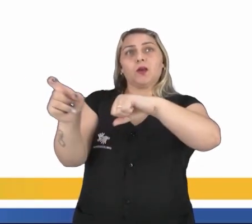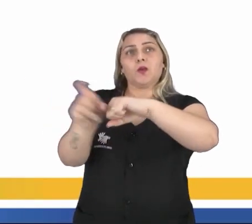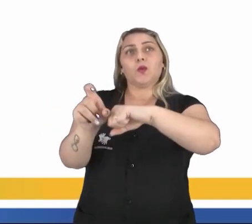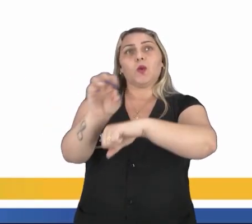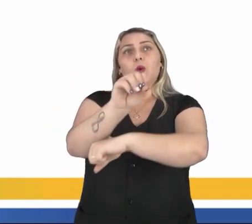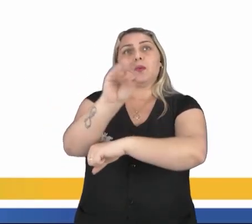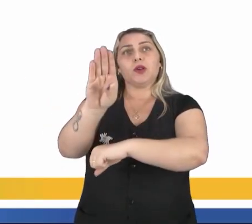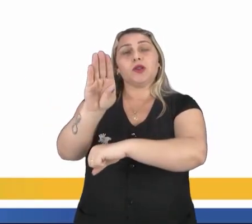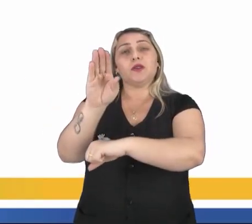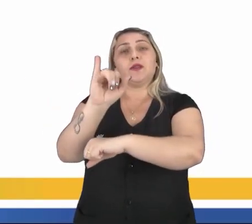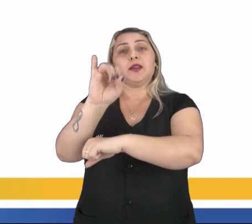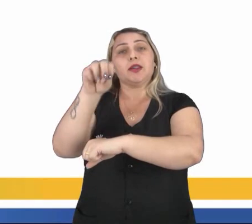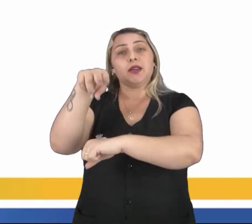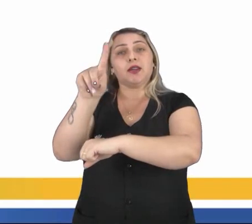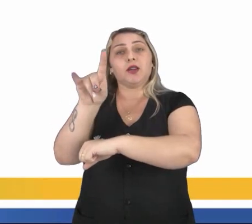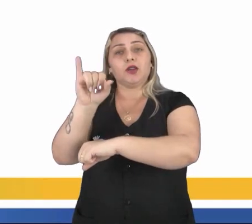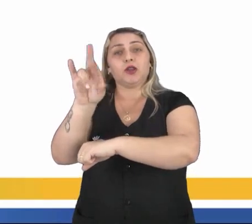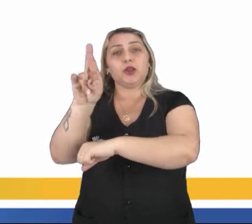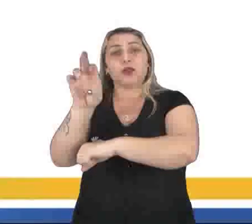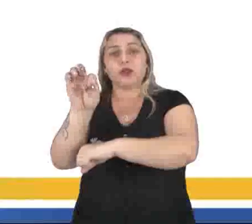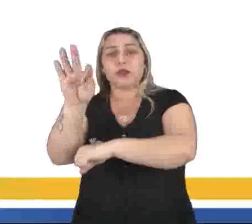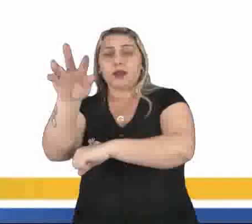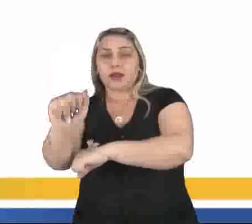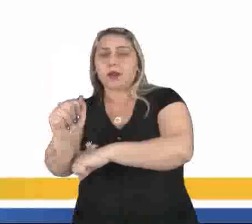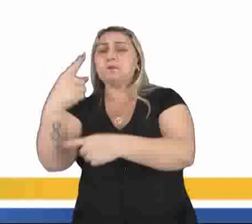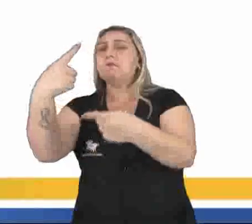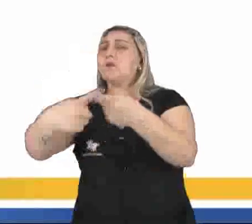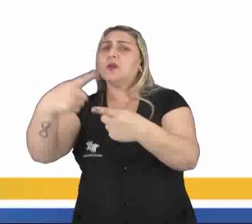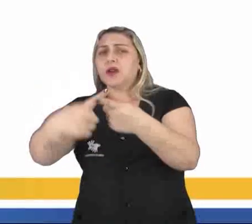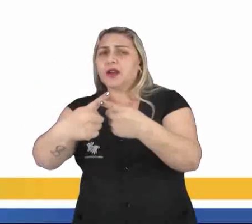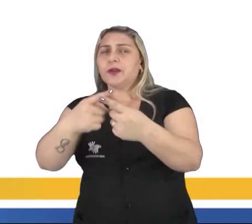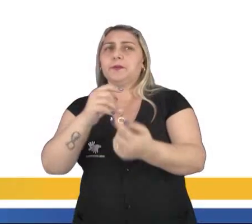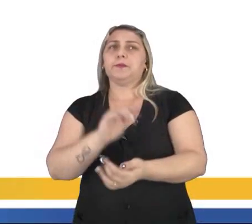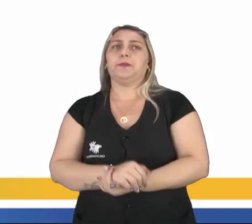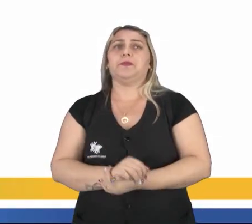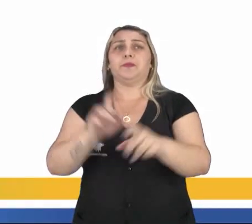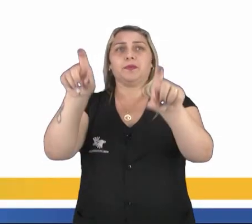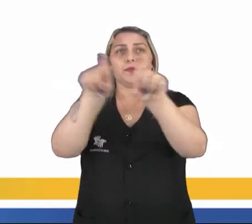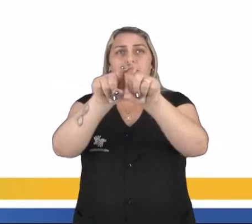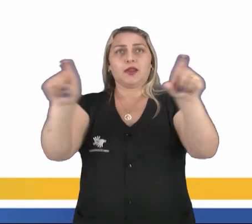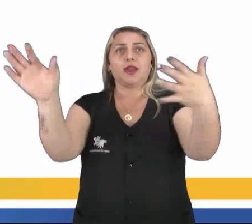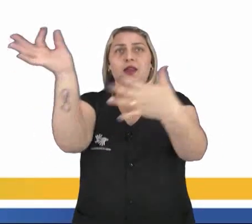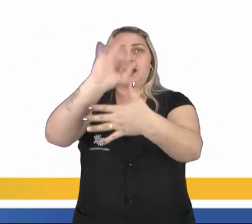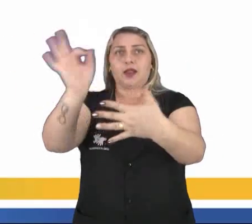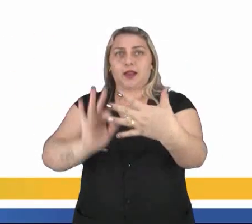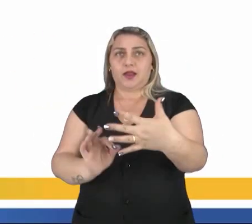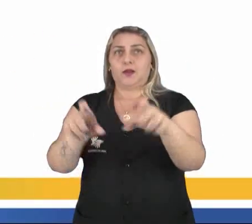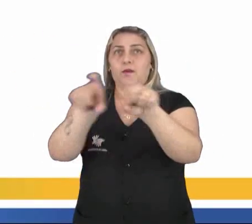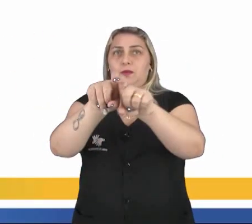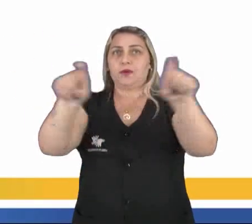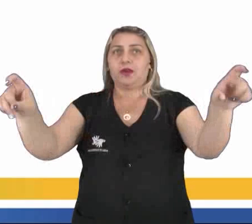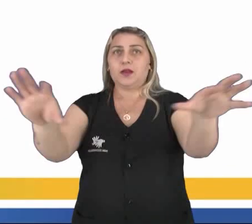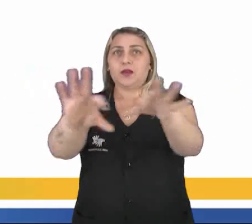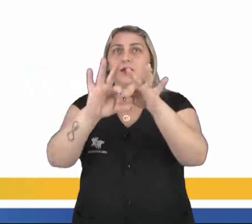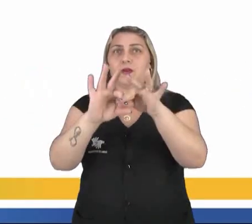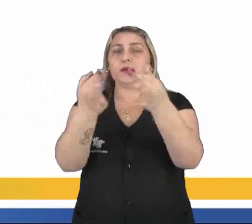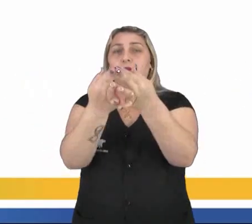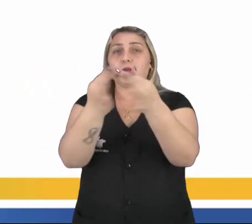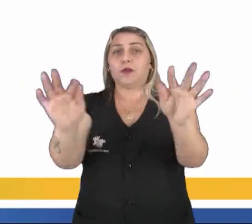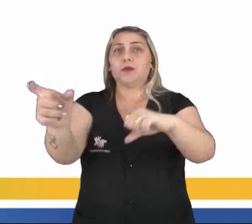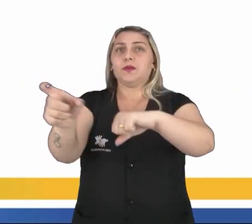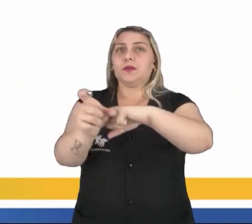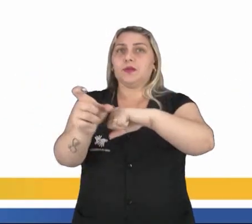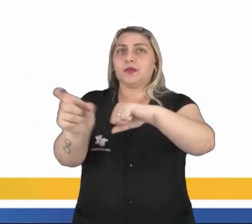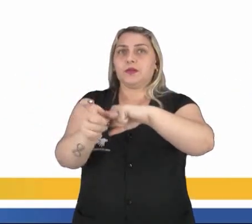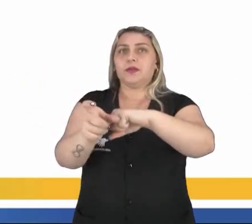Substantiva, objetiva e indireta, né? Porque a oração ela é classificada como